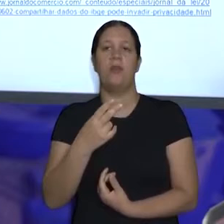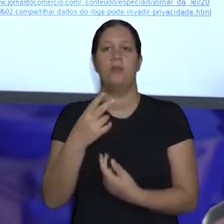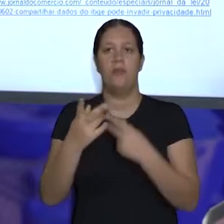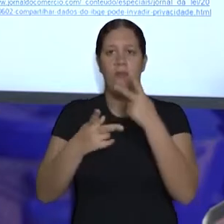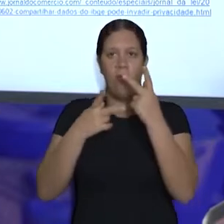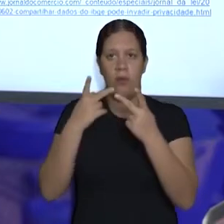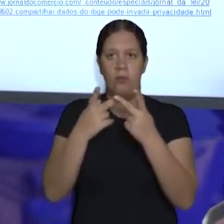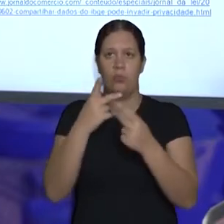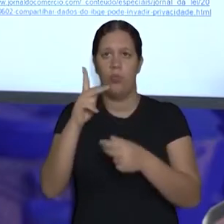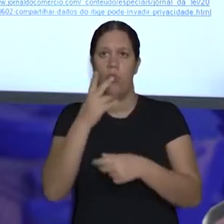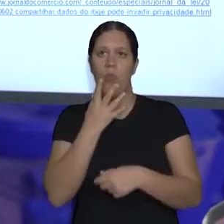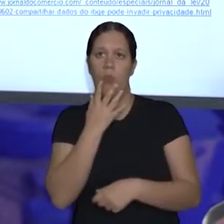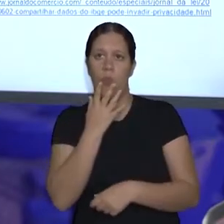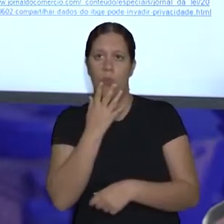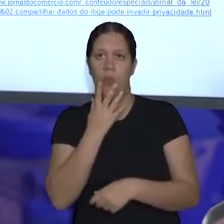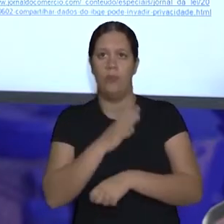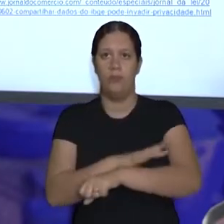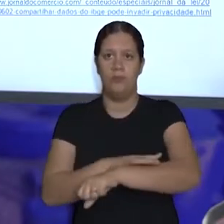autodeclara.